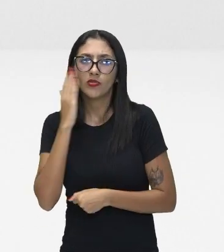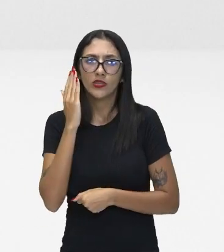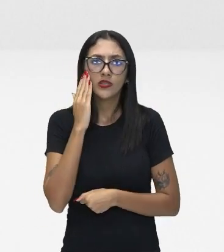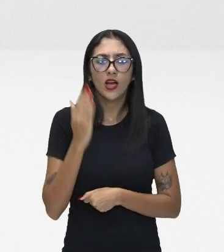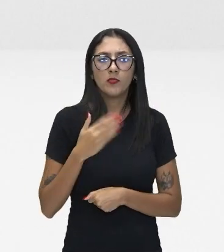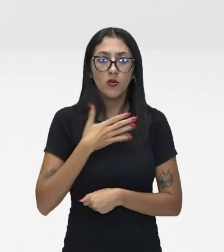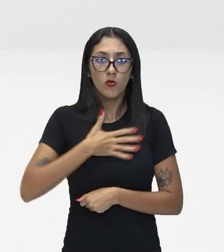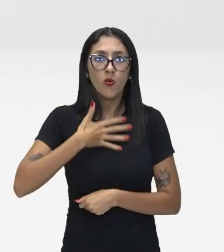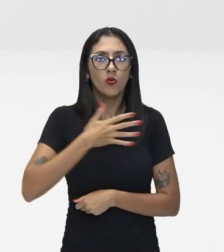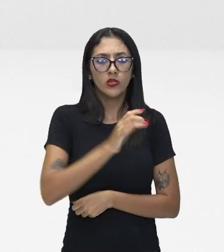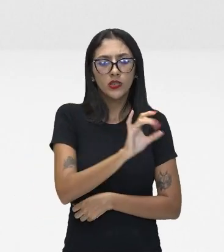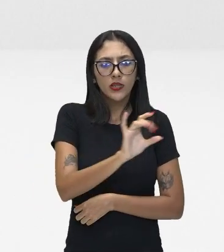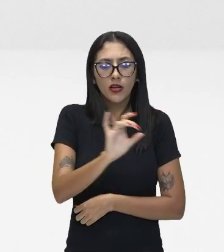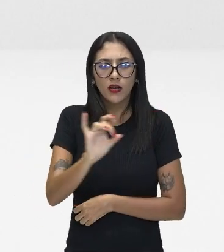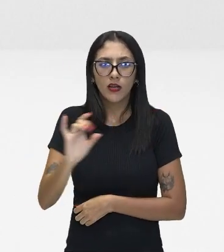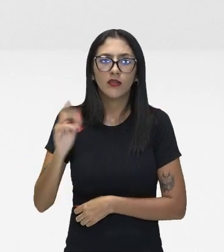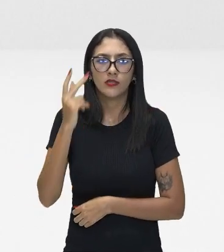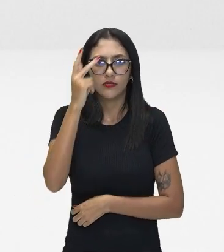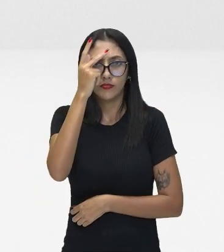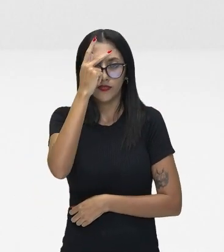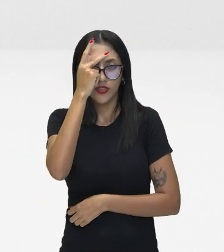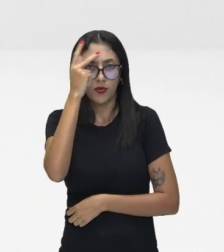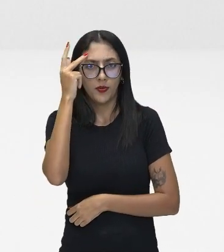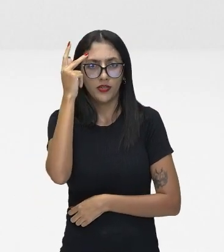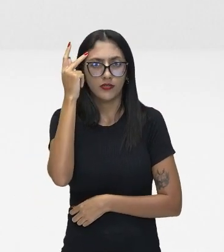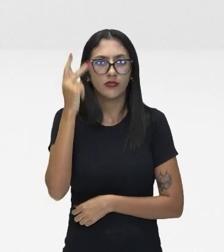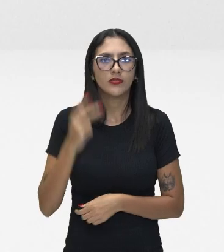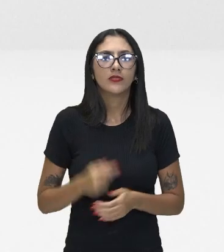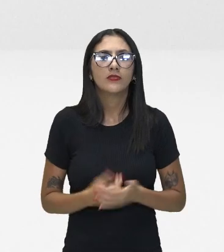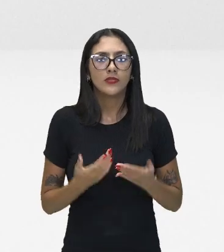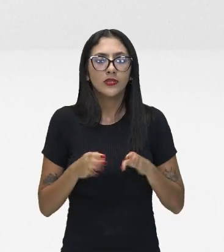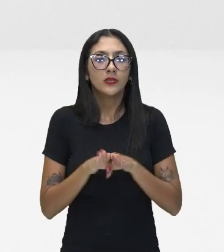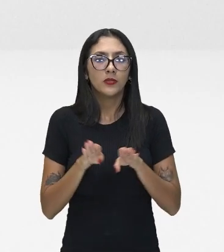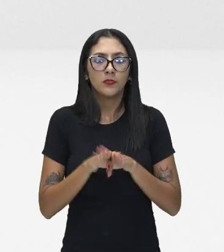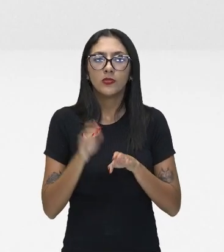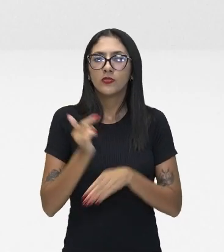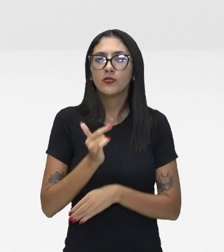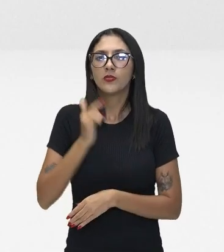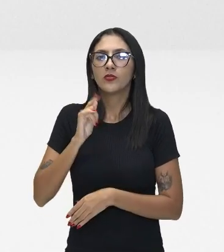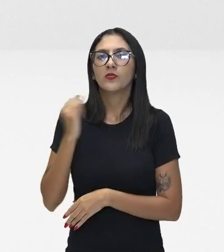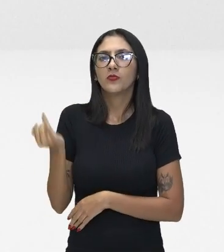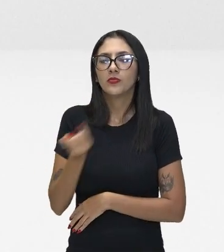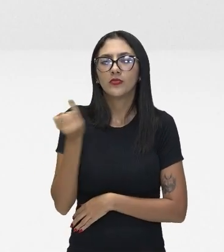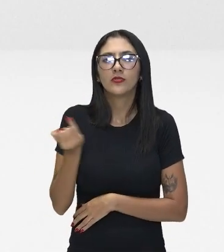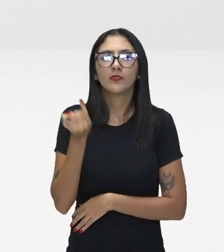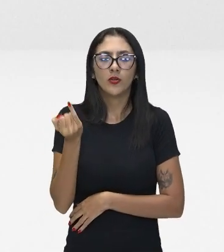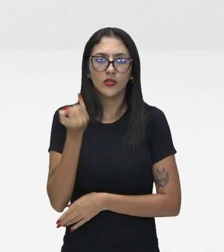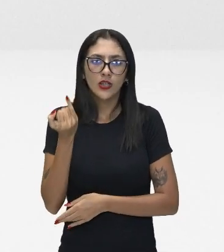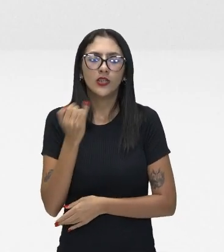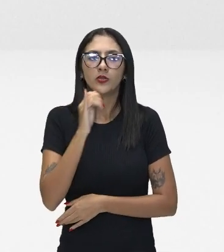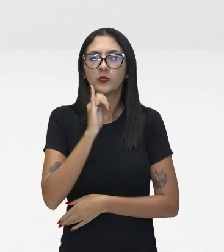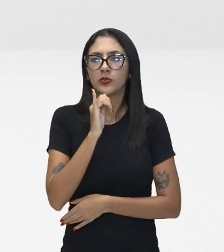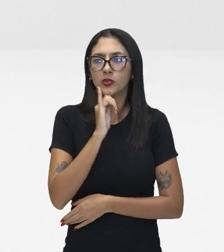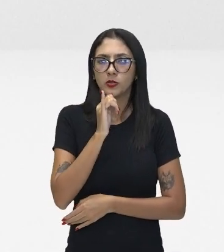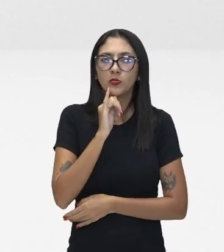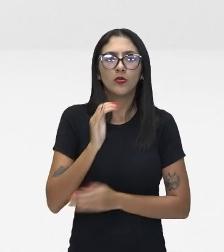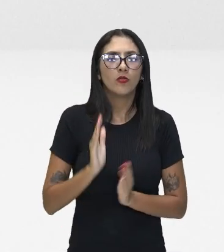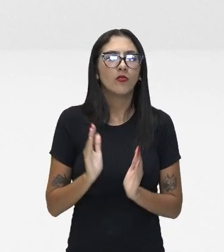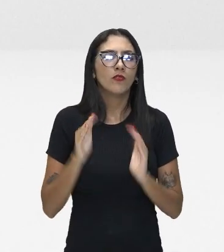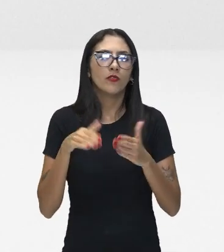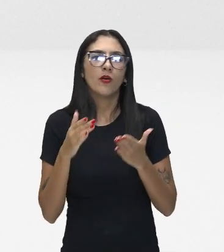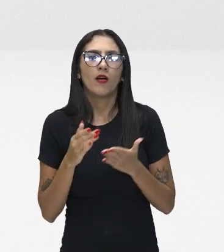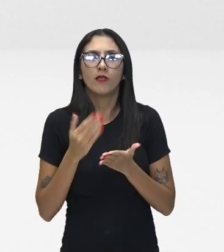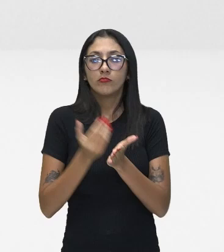os seus clientes, ok? E tem algo muito importante, professor, quando a gente fala de começar